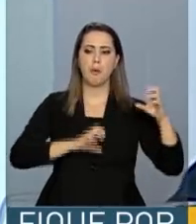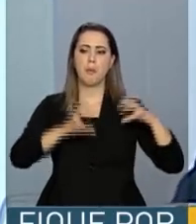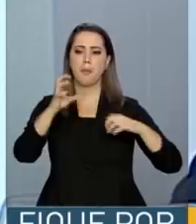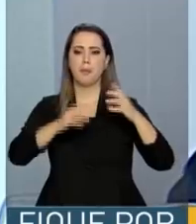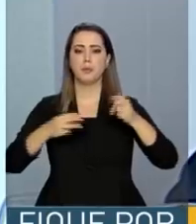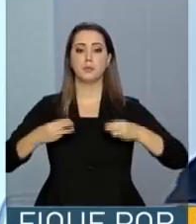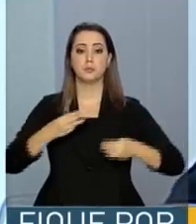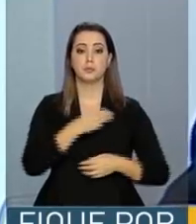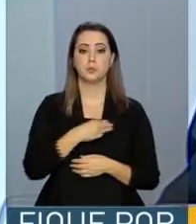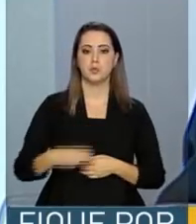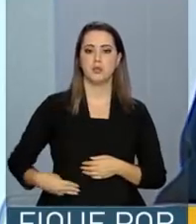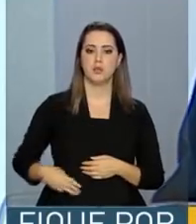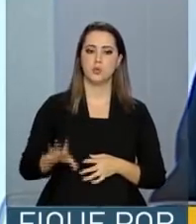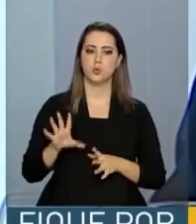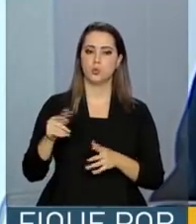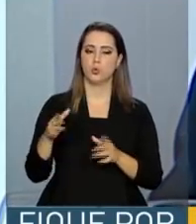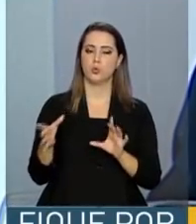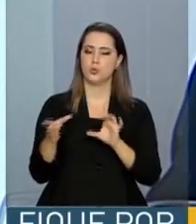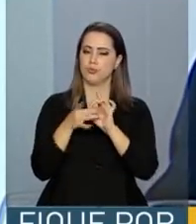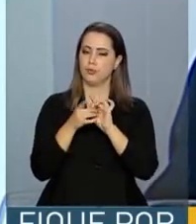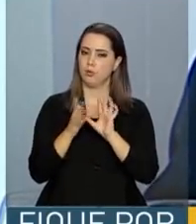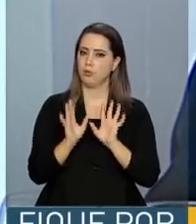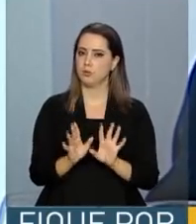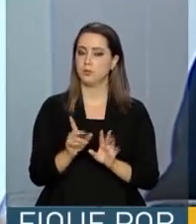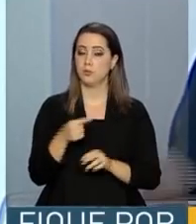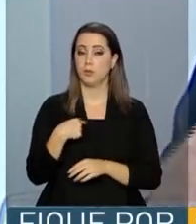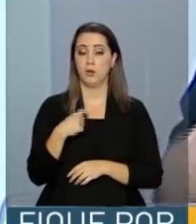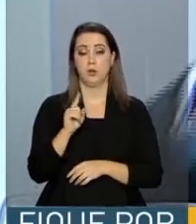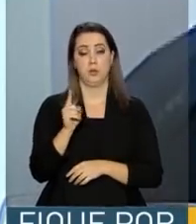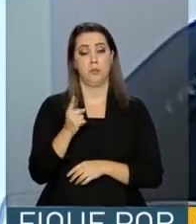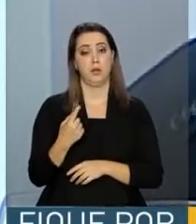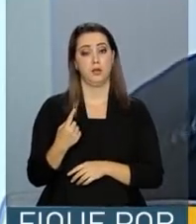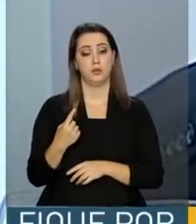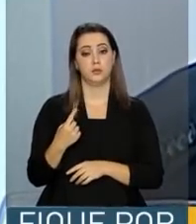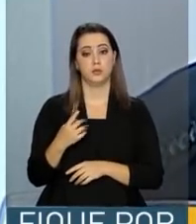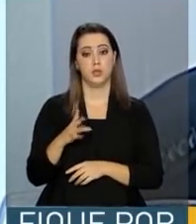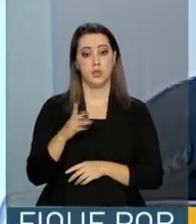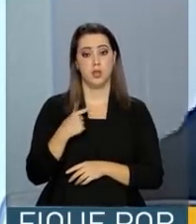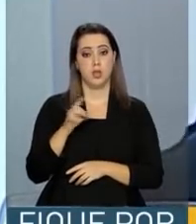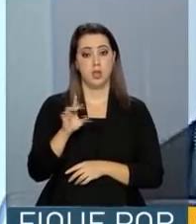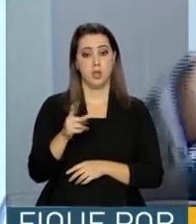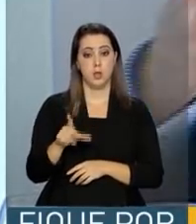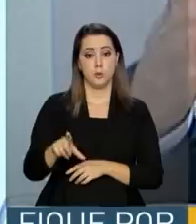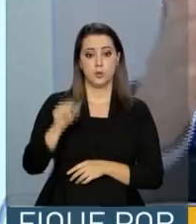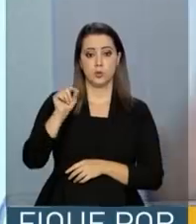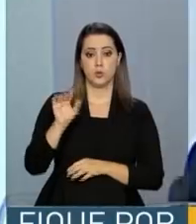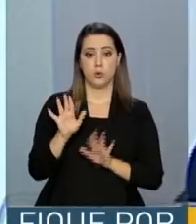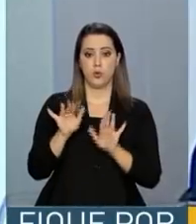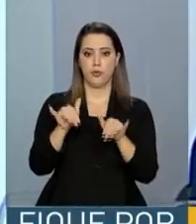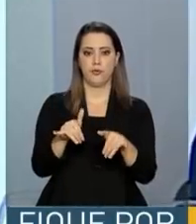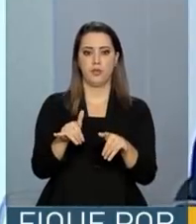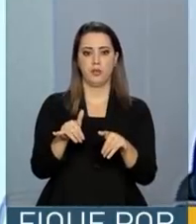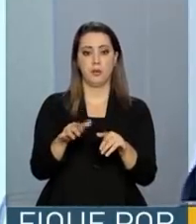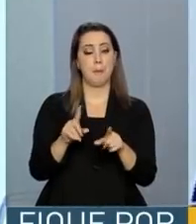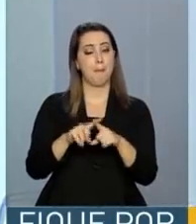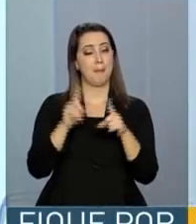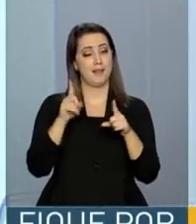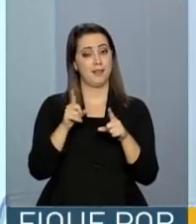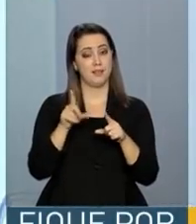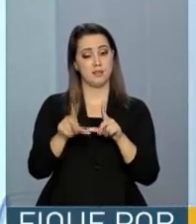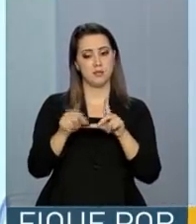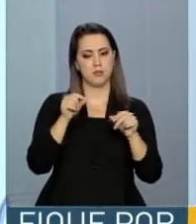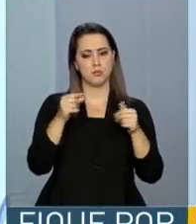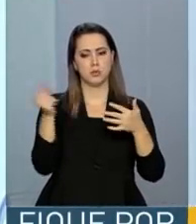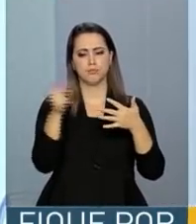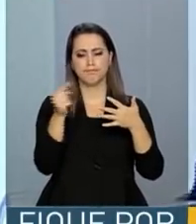do que eu não centralizo eu centralizou se as decisões finais mas não centraliza a atividade nós conseguimos